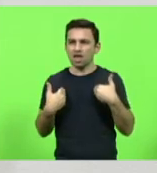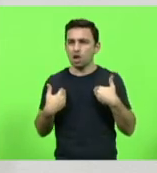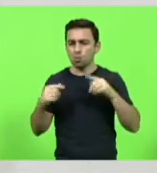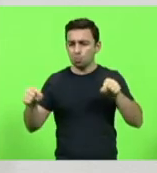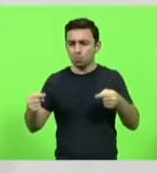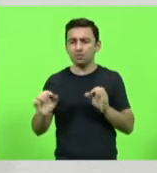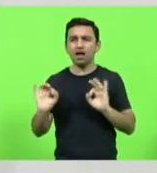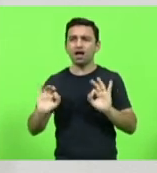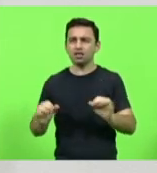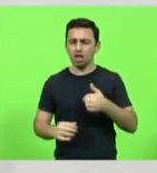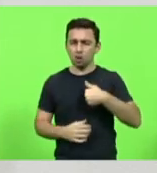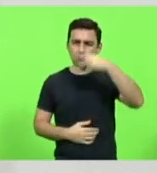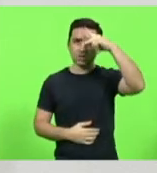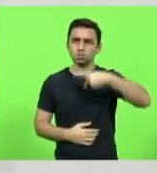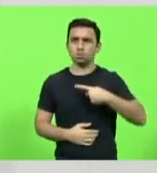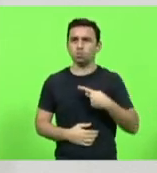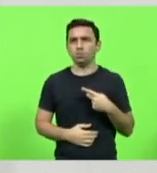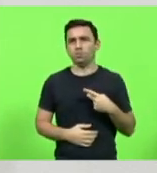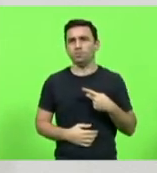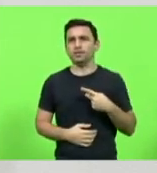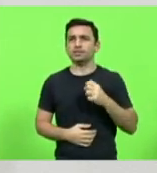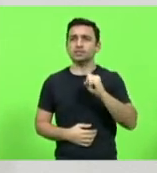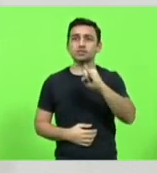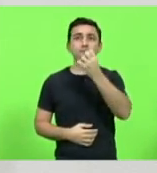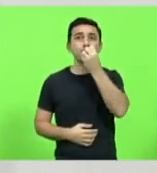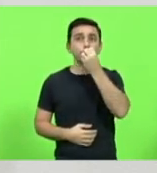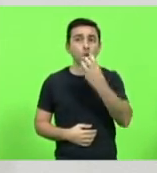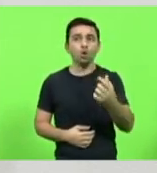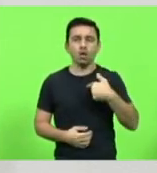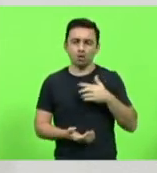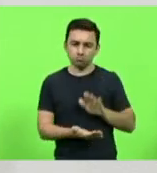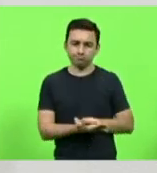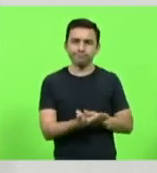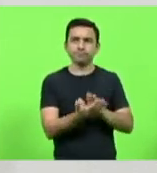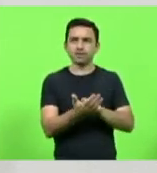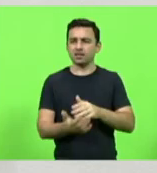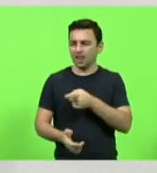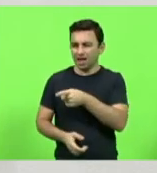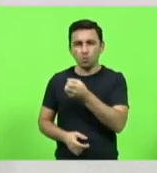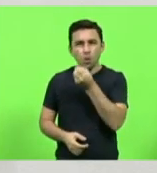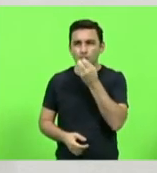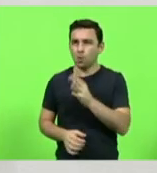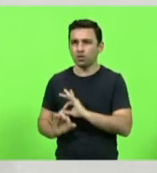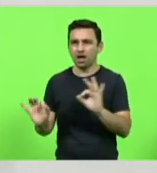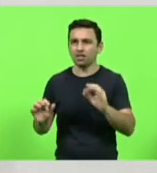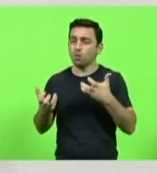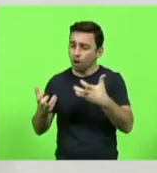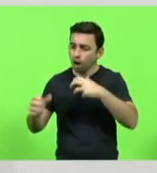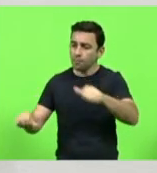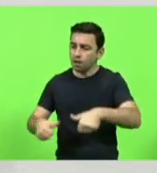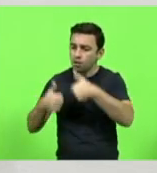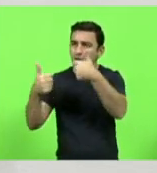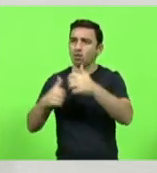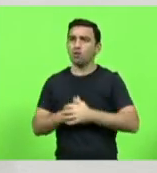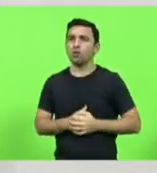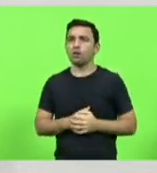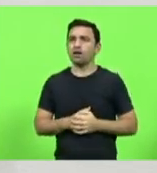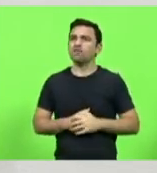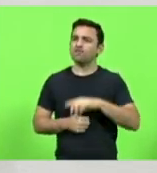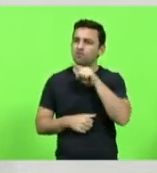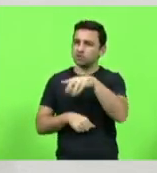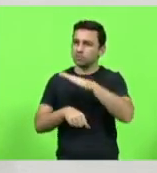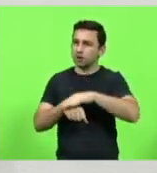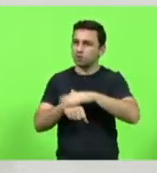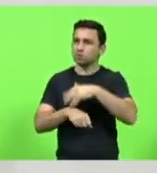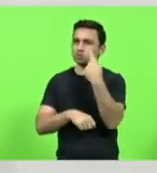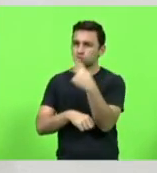eu sou independente. O que for bom eu vou aplaudir, o que não for bom eu vou tentar melhorar. O que tu fizesse